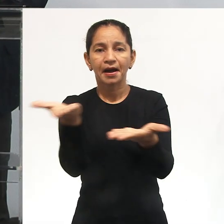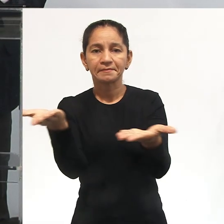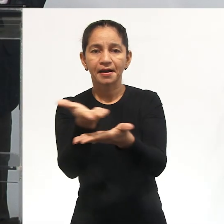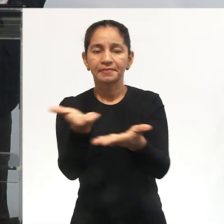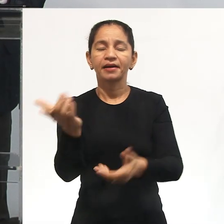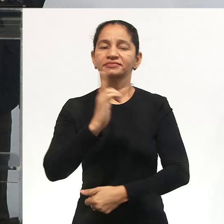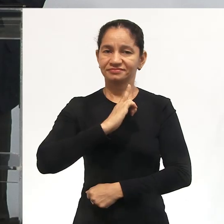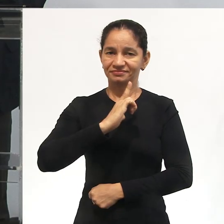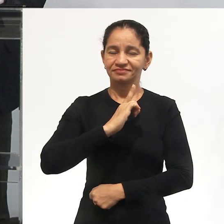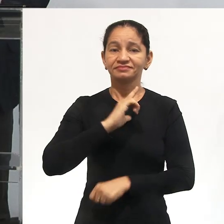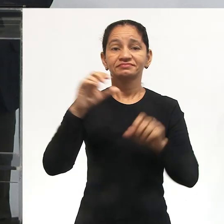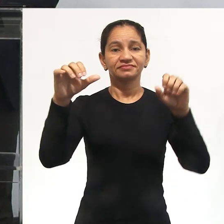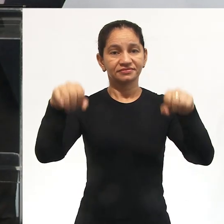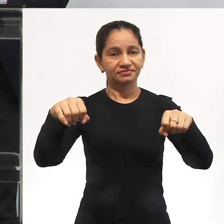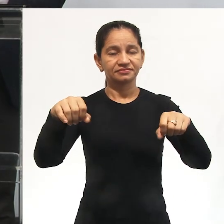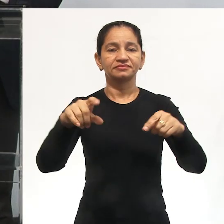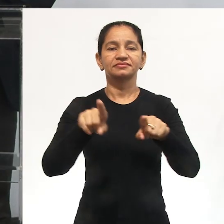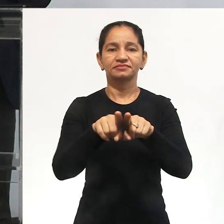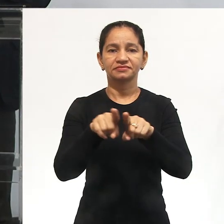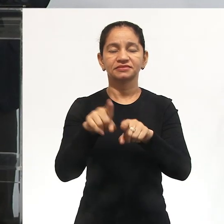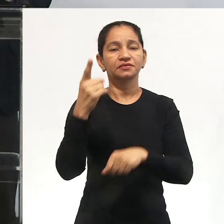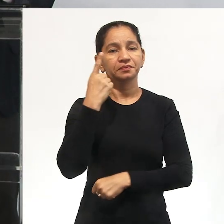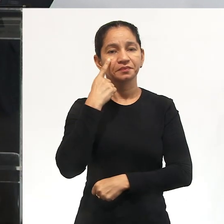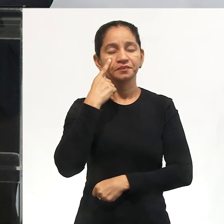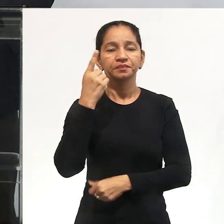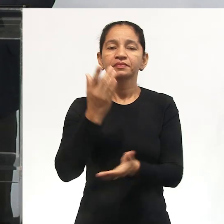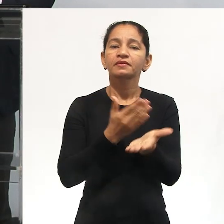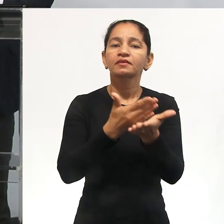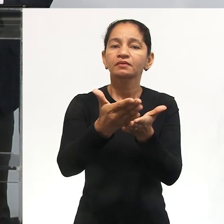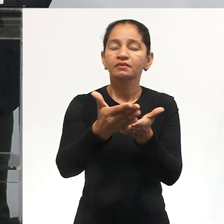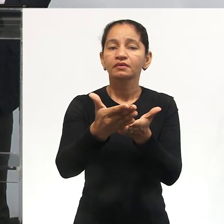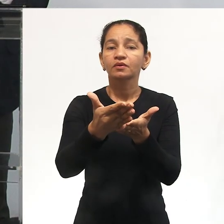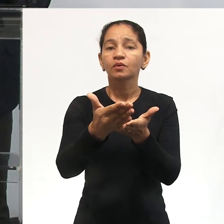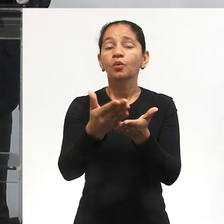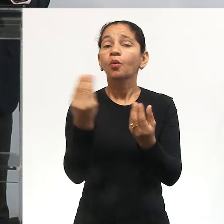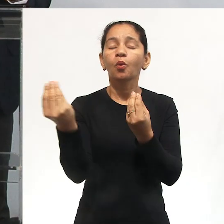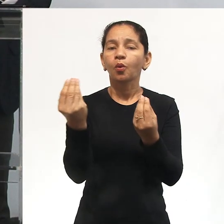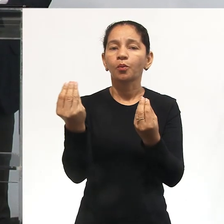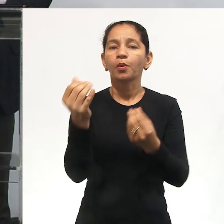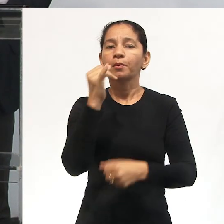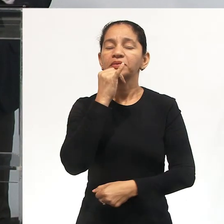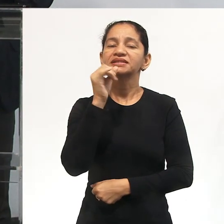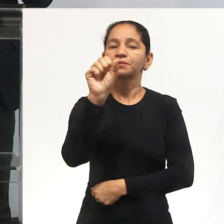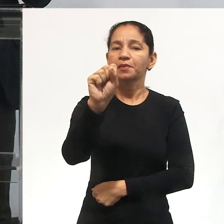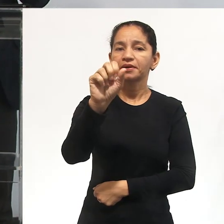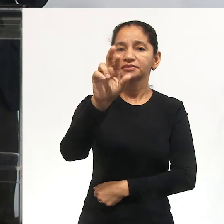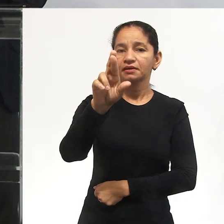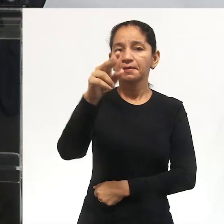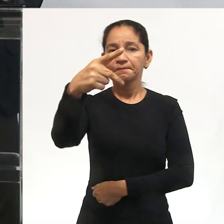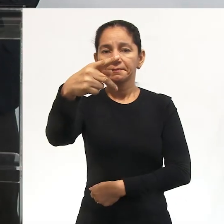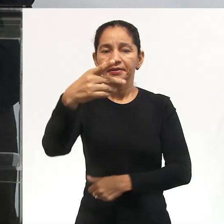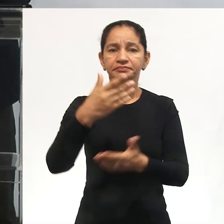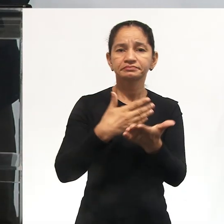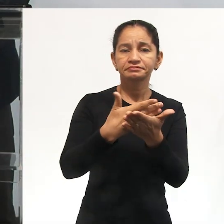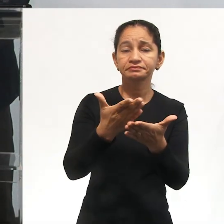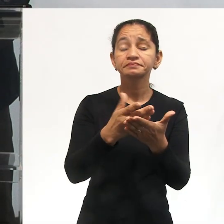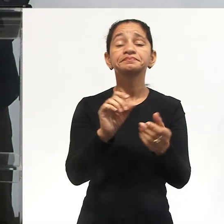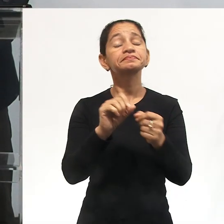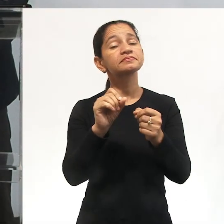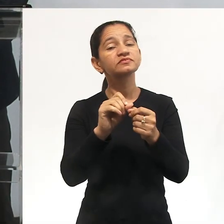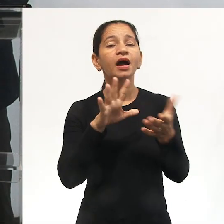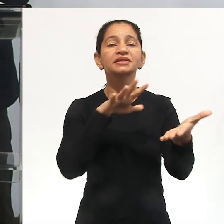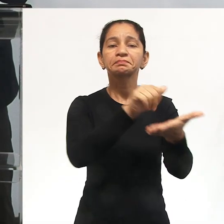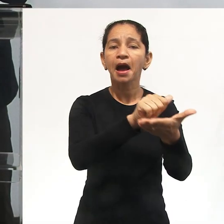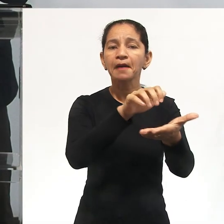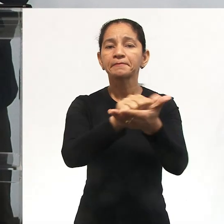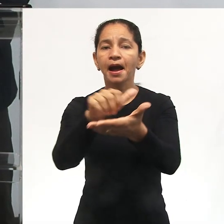citamos, tudo bem? Ok. No procedimento administrativo de um SRP, quando se termina o registro de